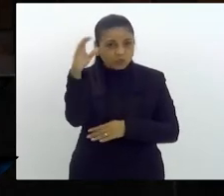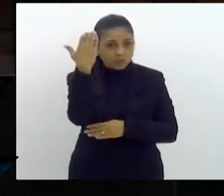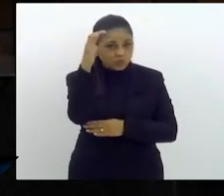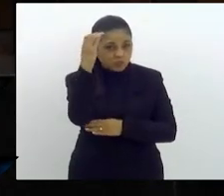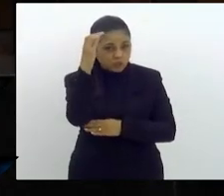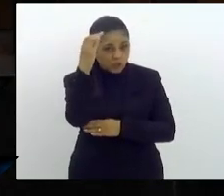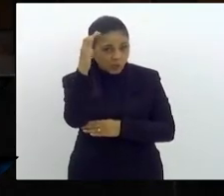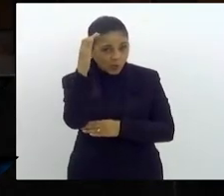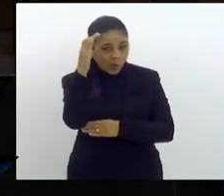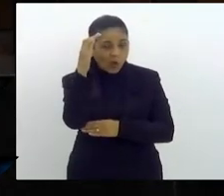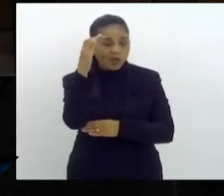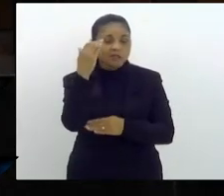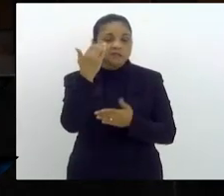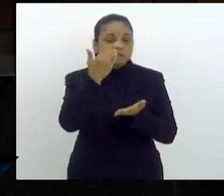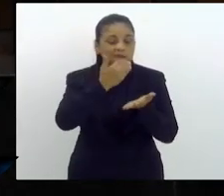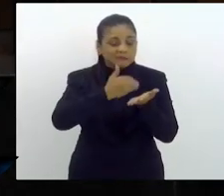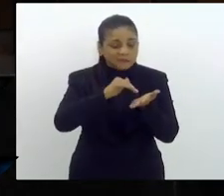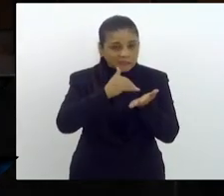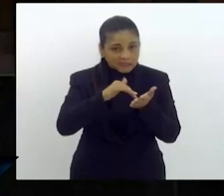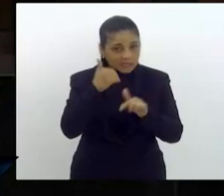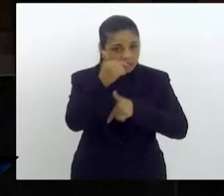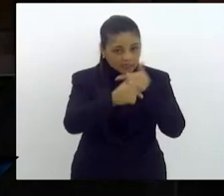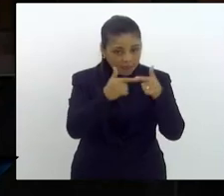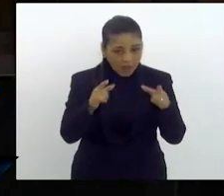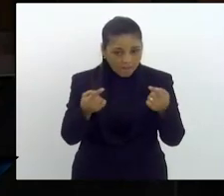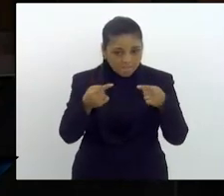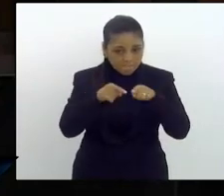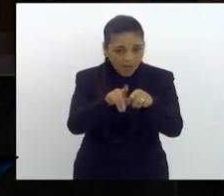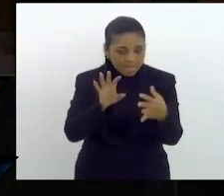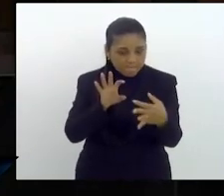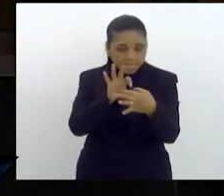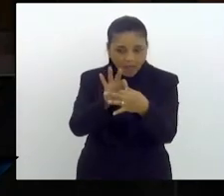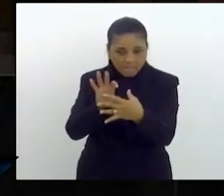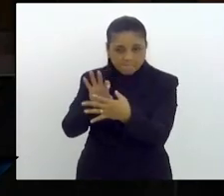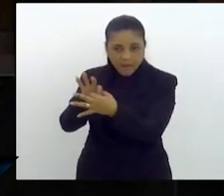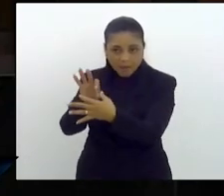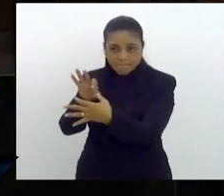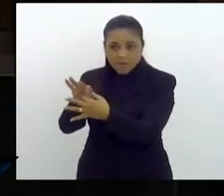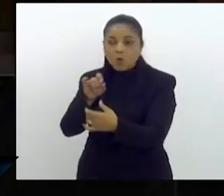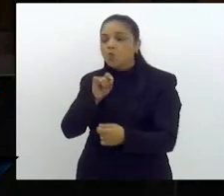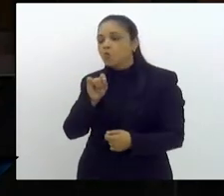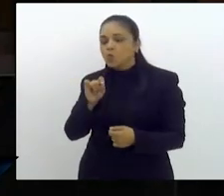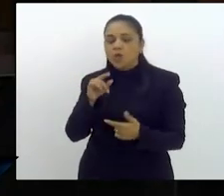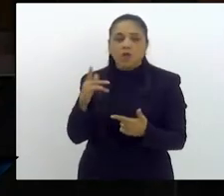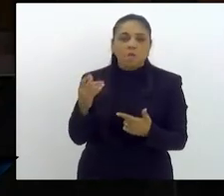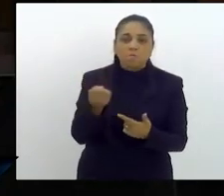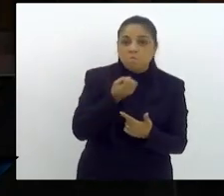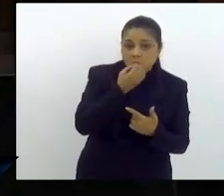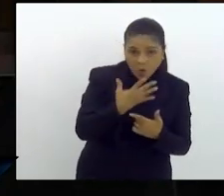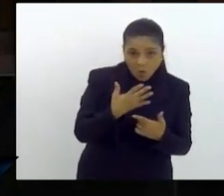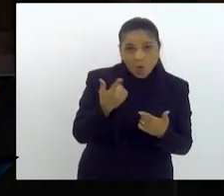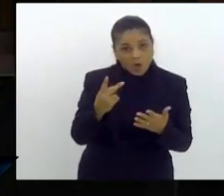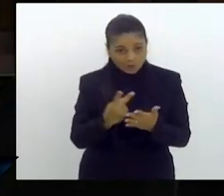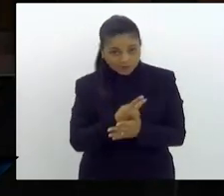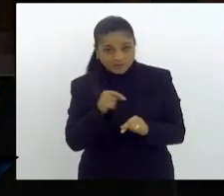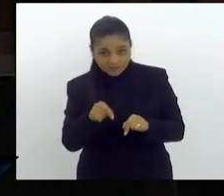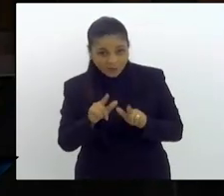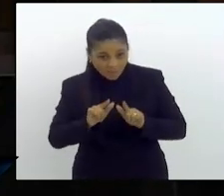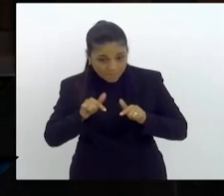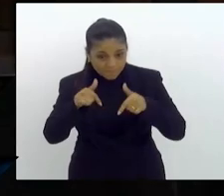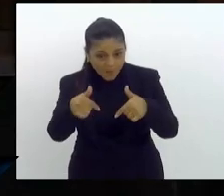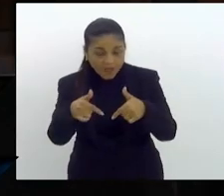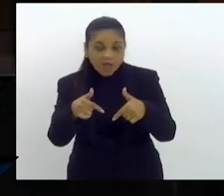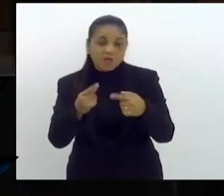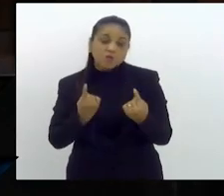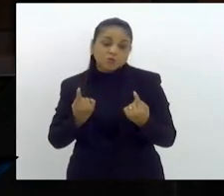fomenta através de sua secretarias o que que nós temos de bom Quais são os desafios que nós temos que enfrentar e daí tirar uma